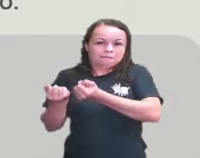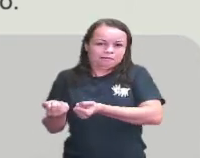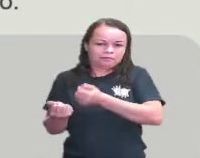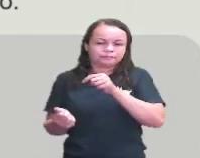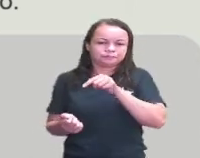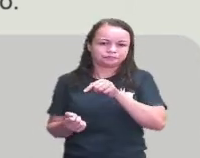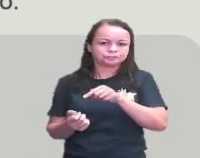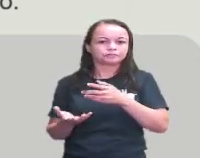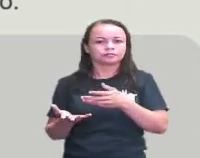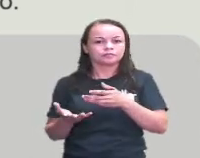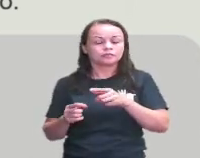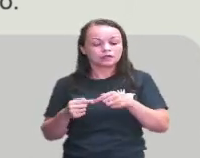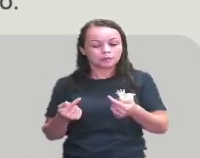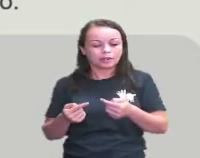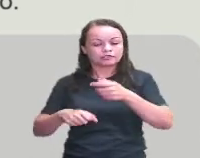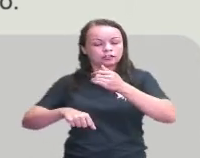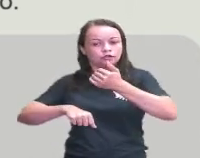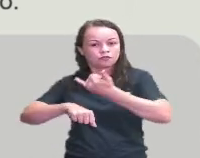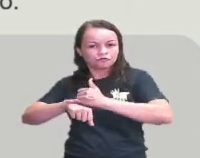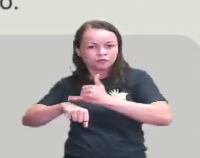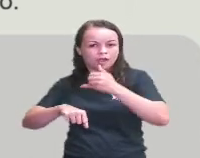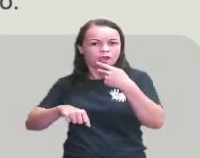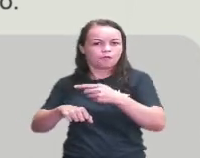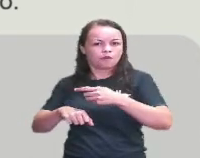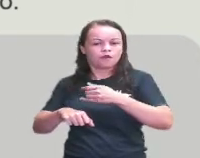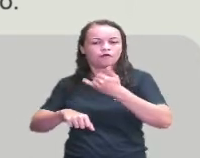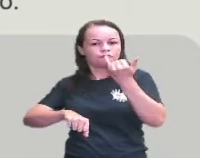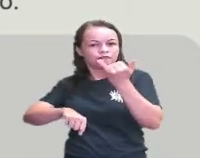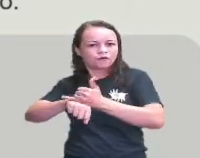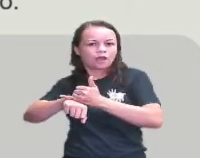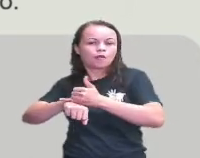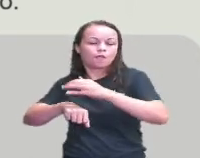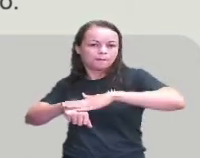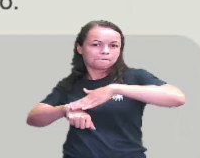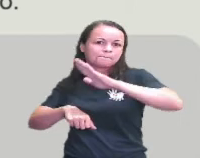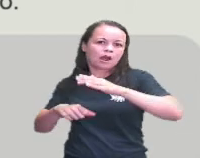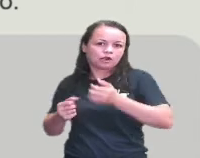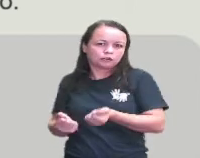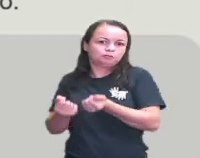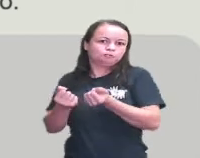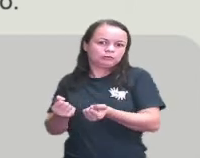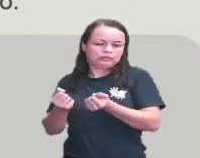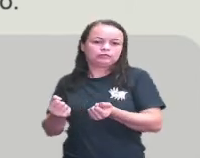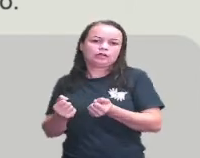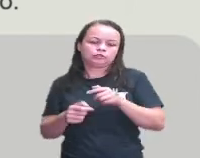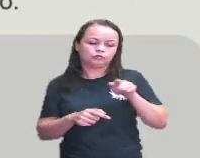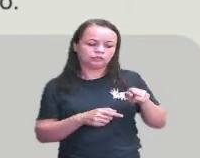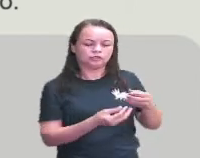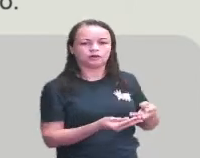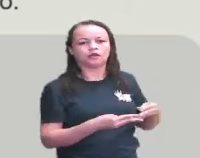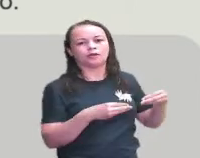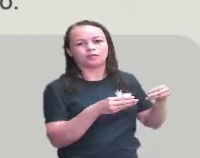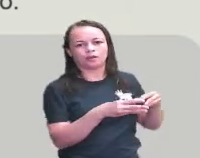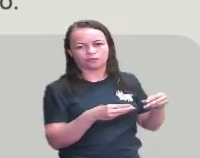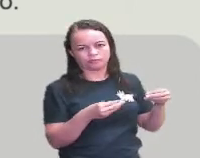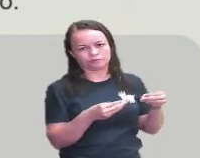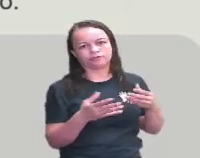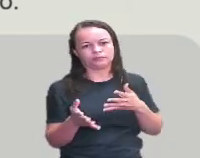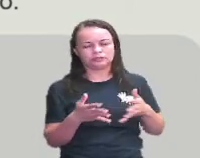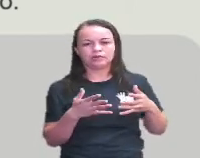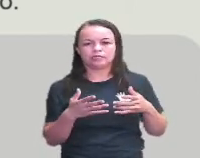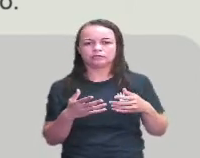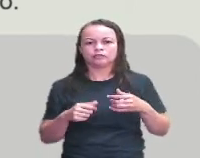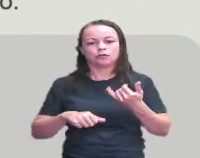dizer que o ferro é mais denso que o algodão, já que, para obtermos o mesmo valor, a densidade de ocupação de lugar